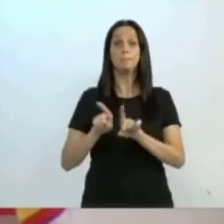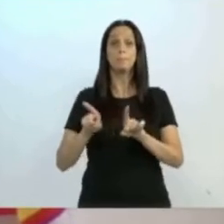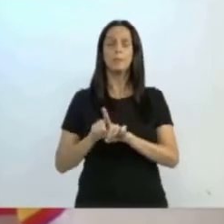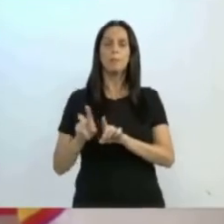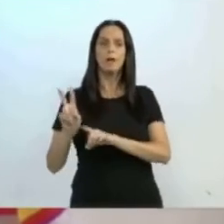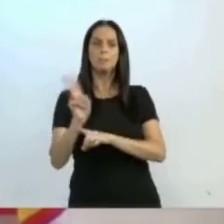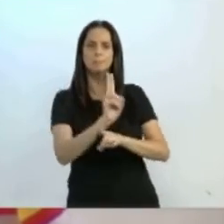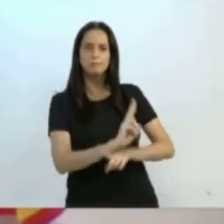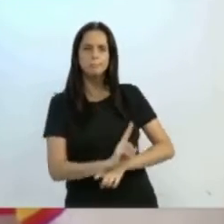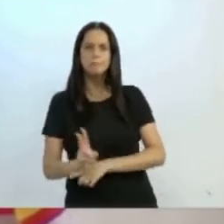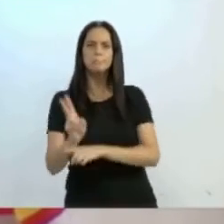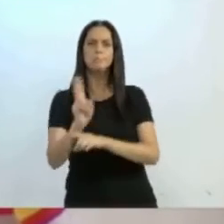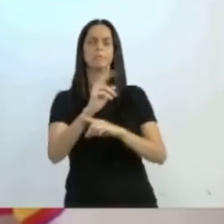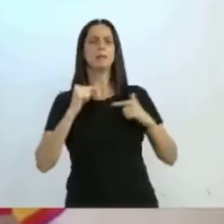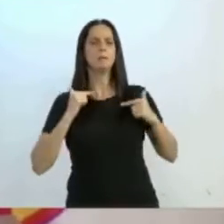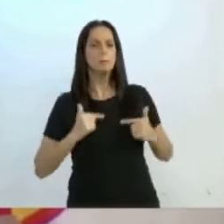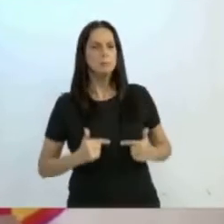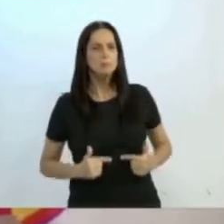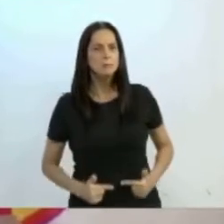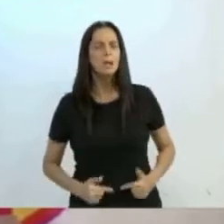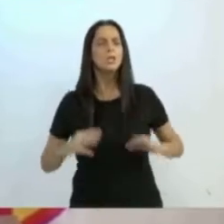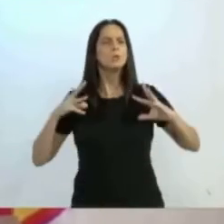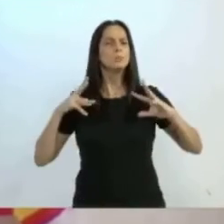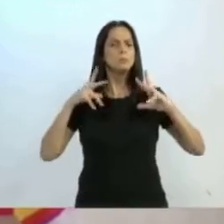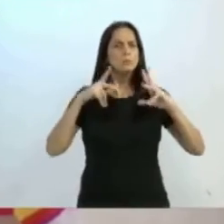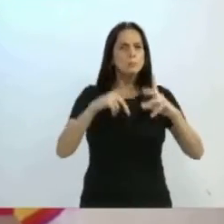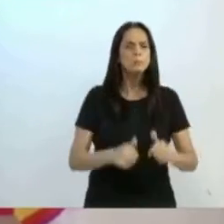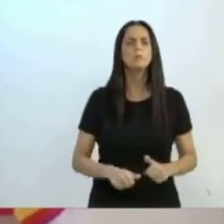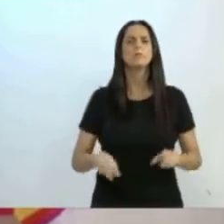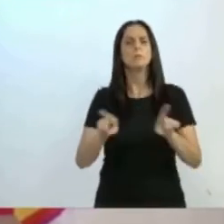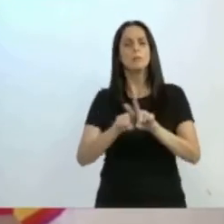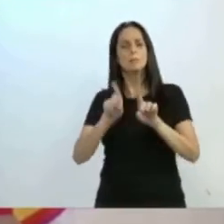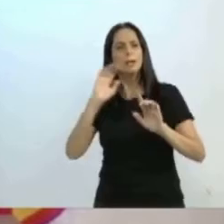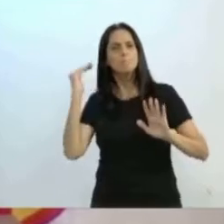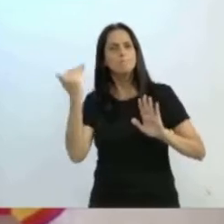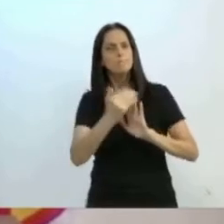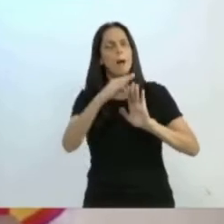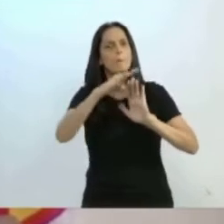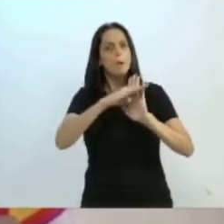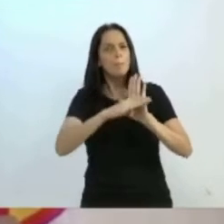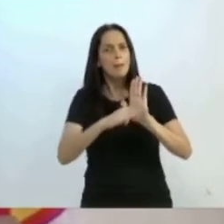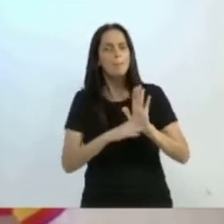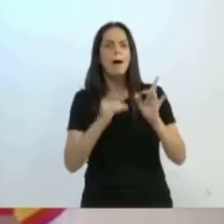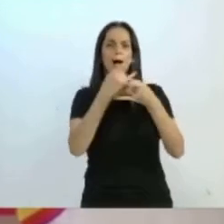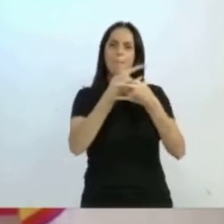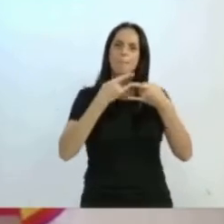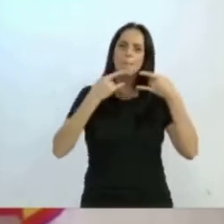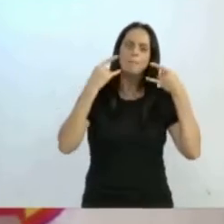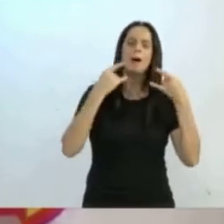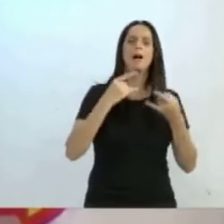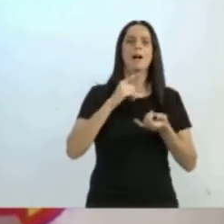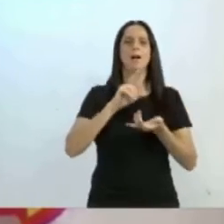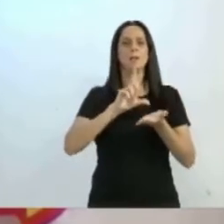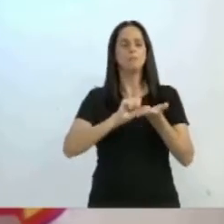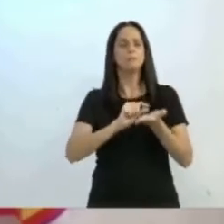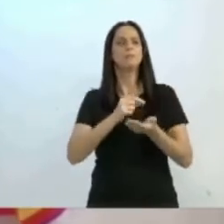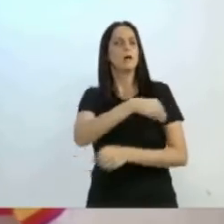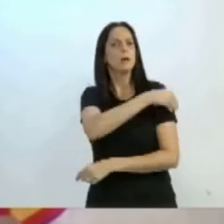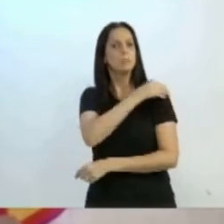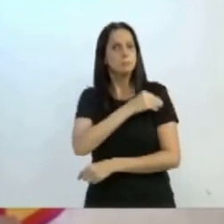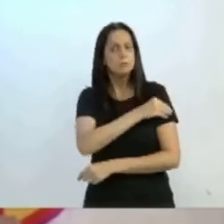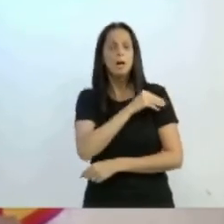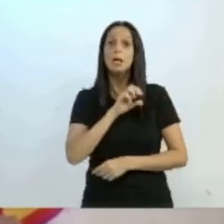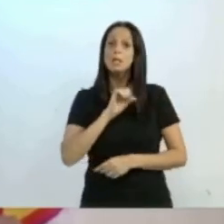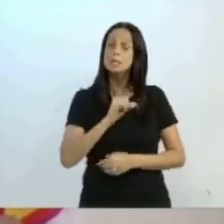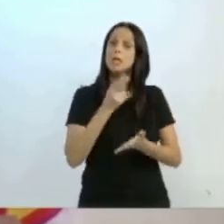com relação à vigilância sanitária seguindo todos os protocolos se os decretos não atrapalhar o pessoal vai consegue sobreviver consegue trabalhar